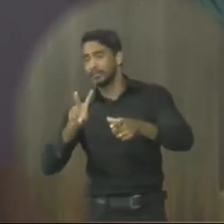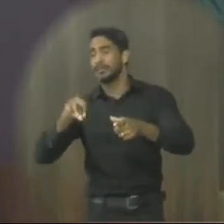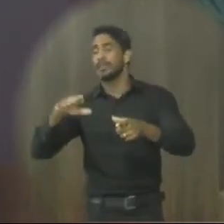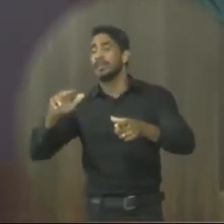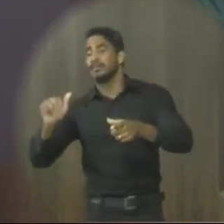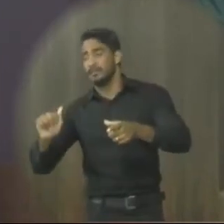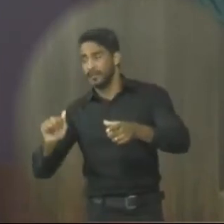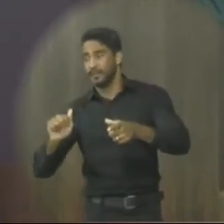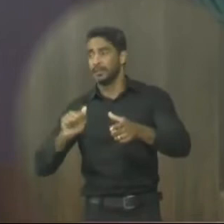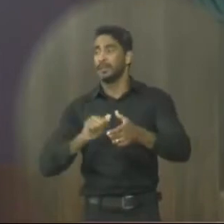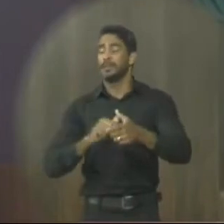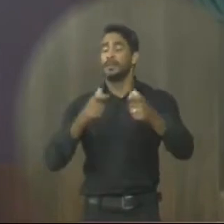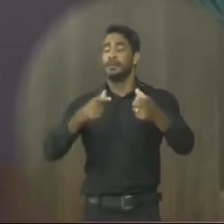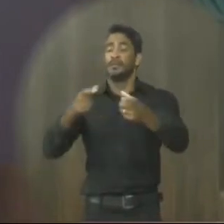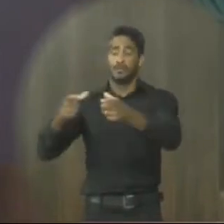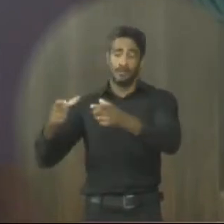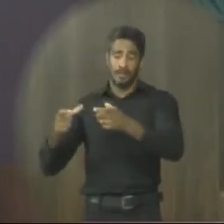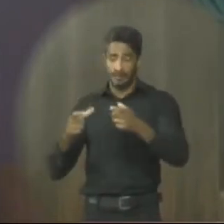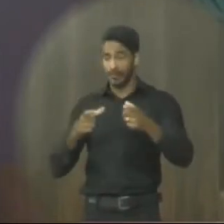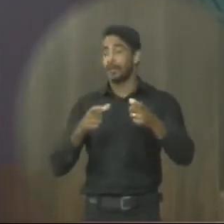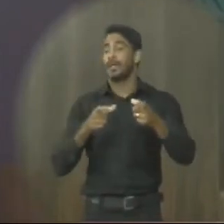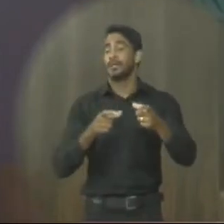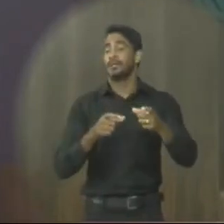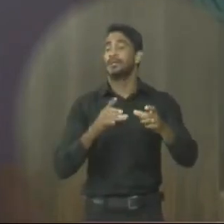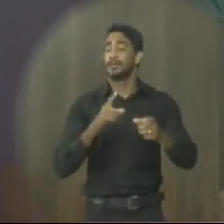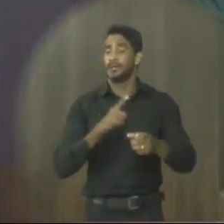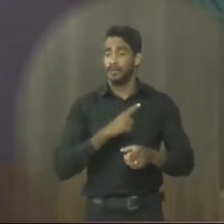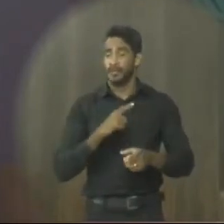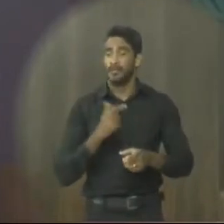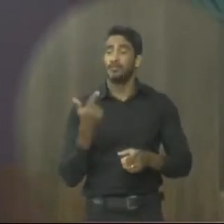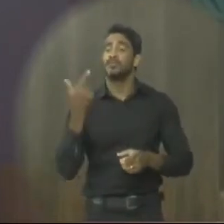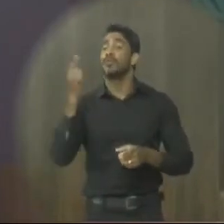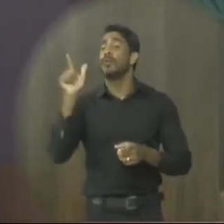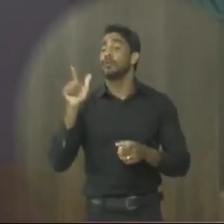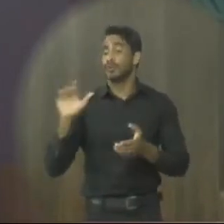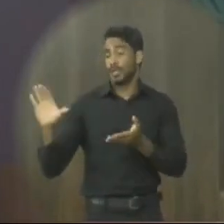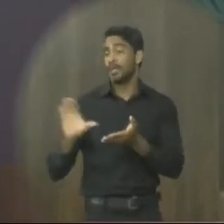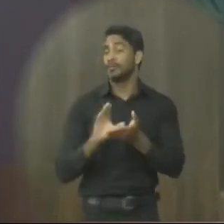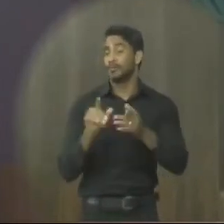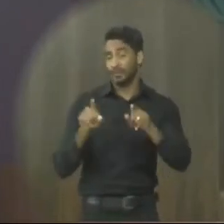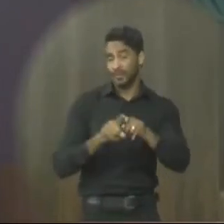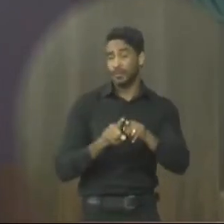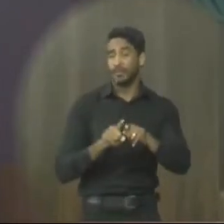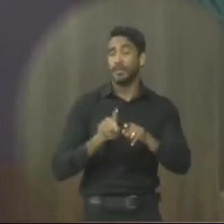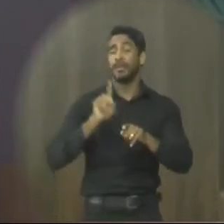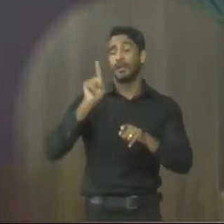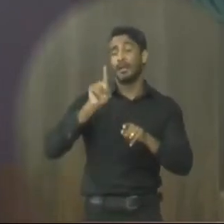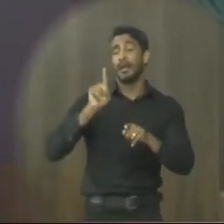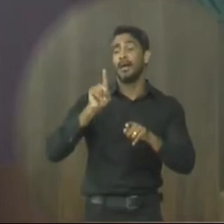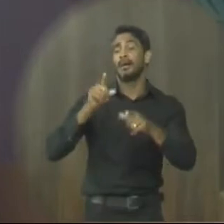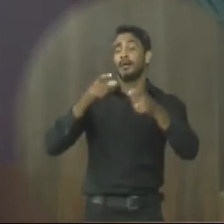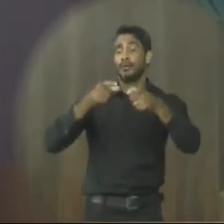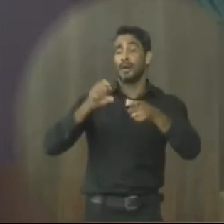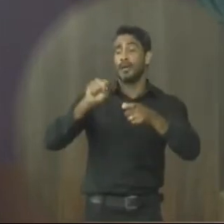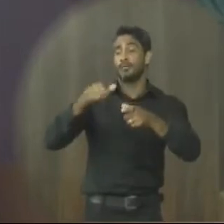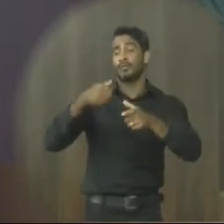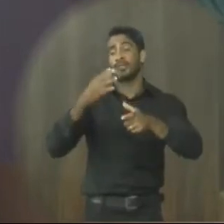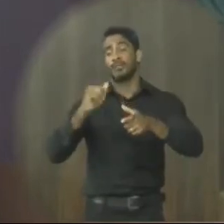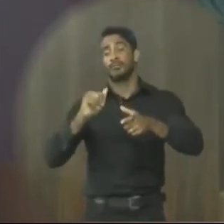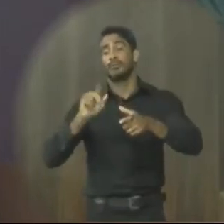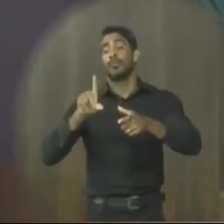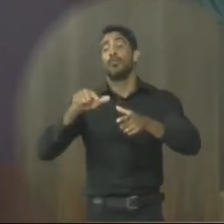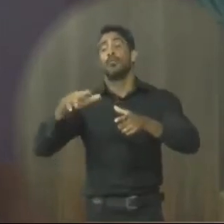Vicente. E temos outros investimentos também. Lá no bairro São Lucas e Boa Vista,